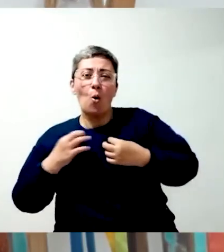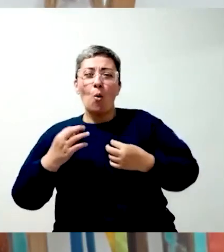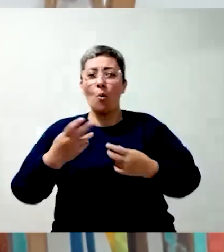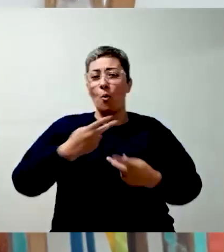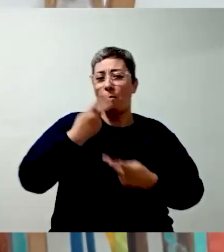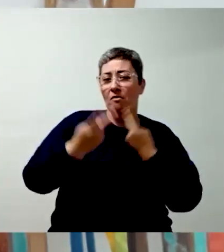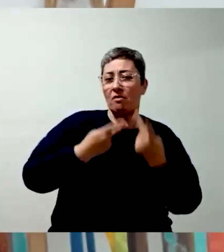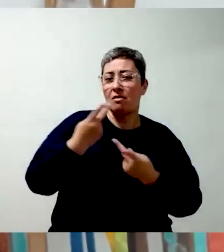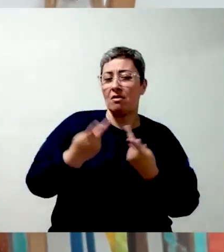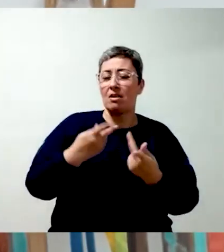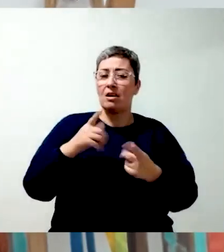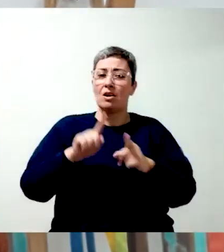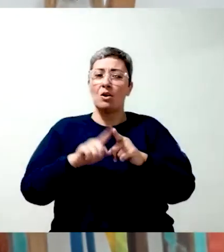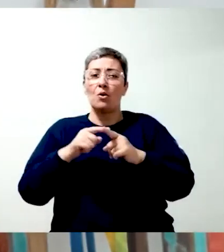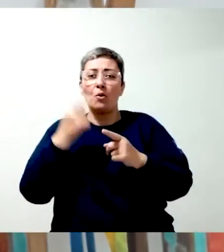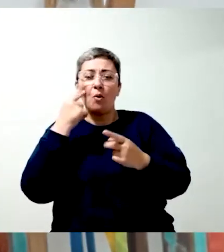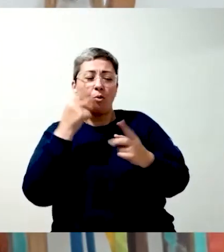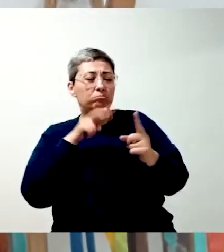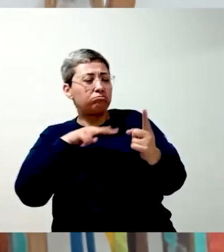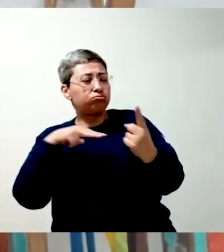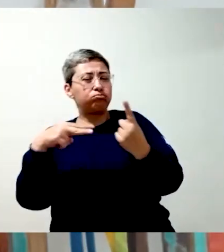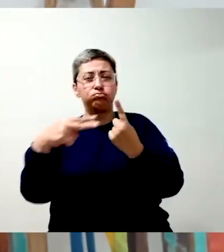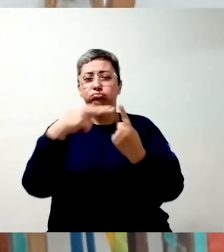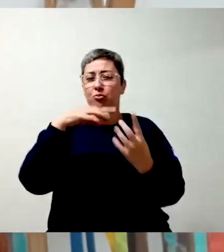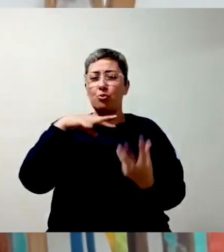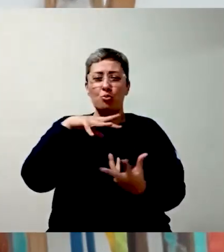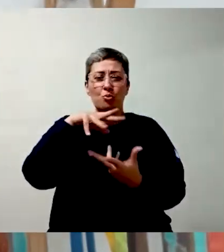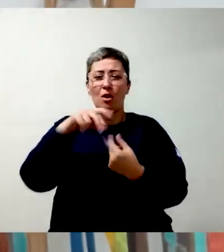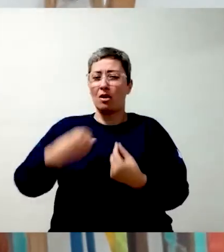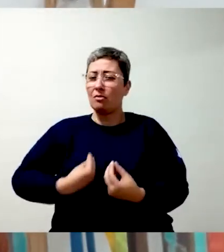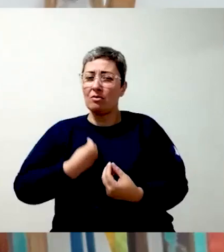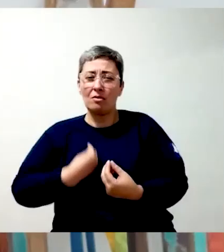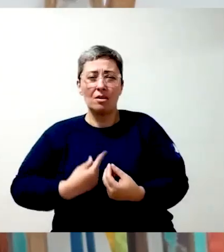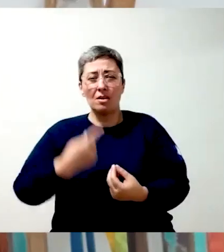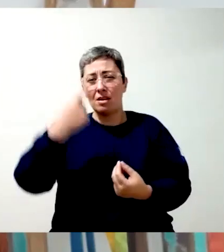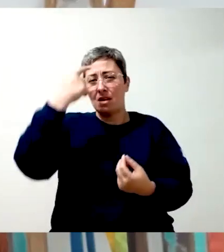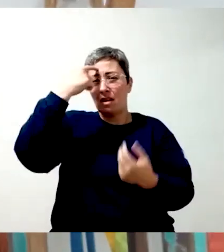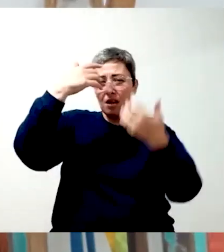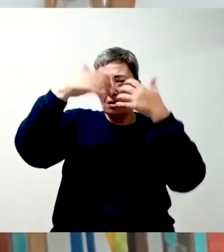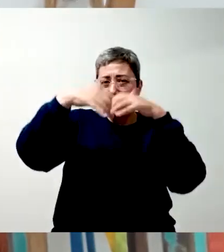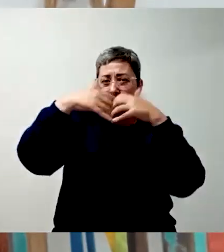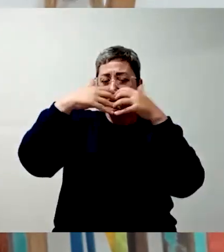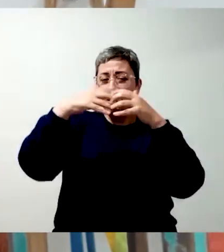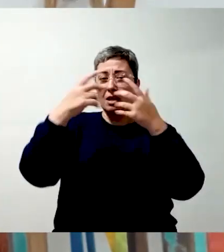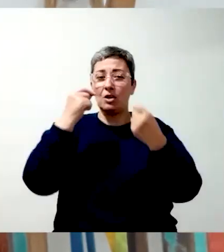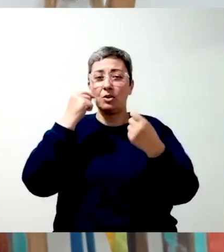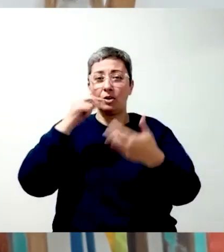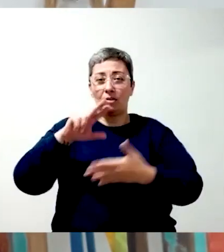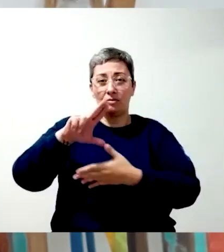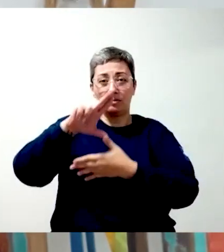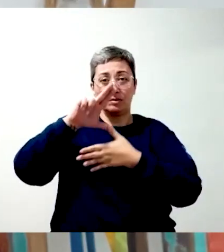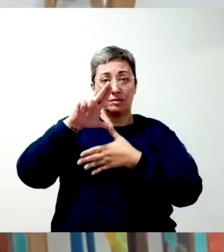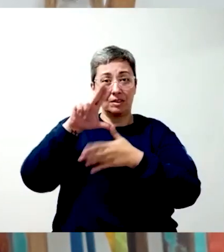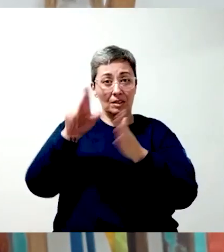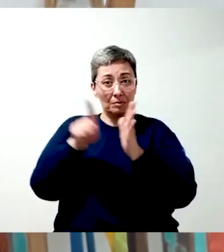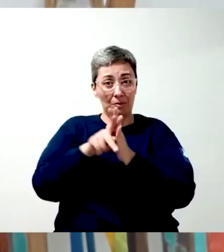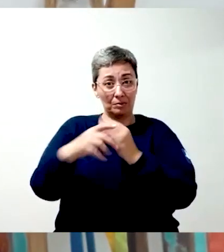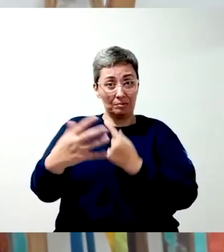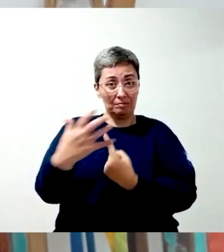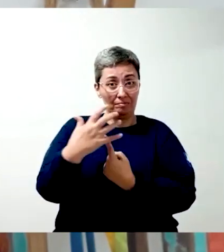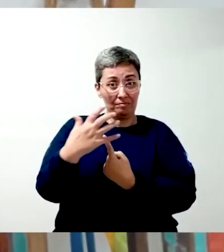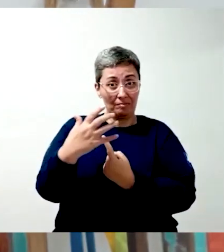de falar, maneira de ver o mundo, de viver, de pensar dos